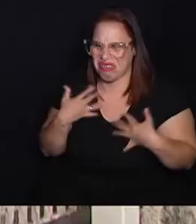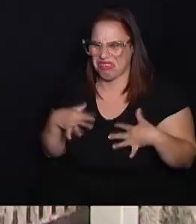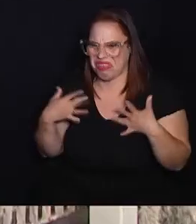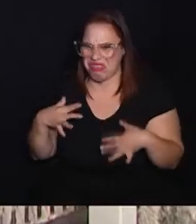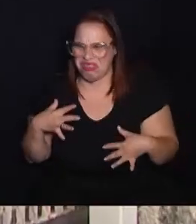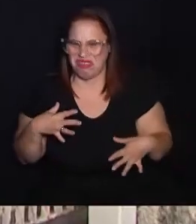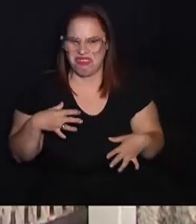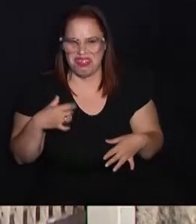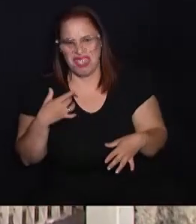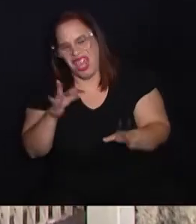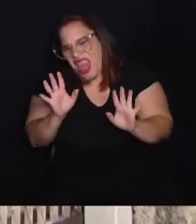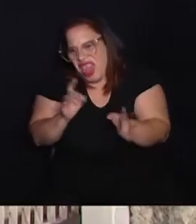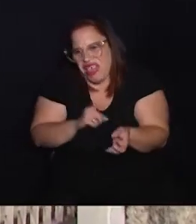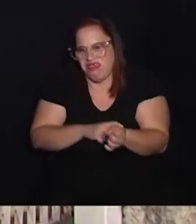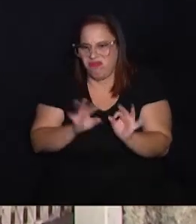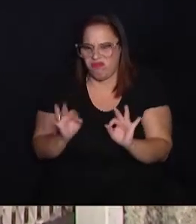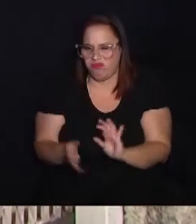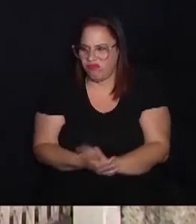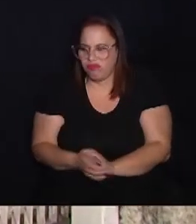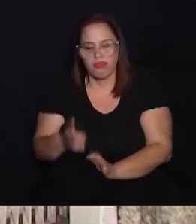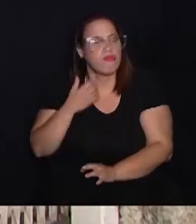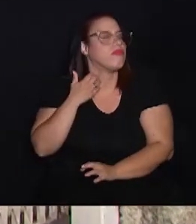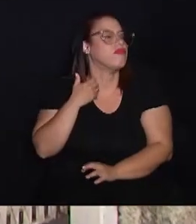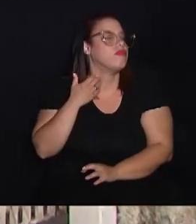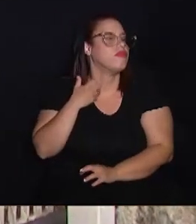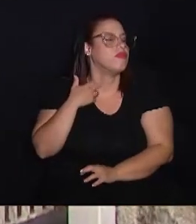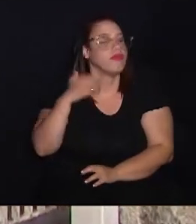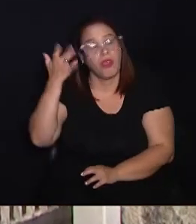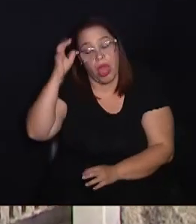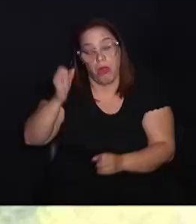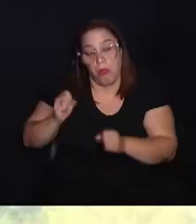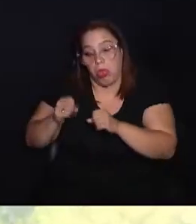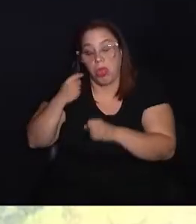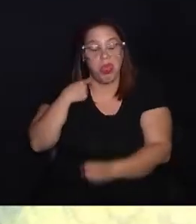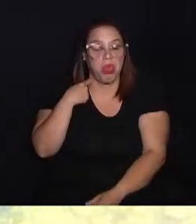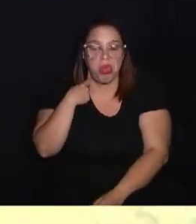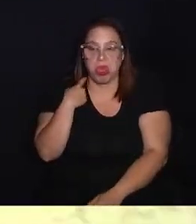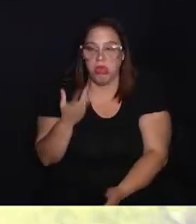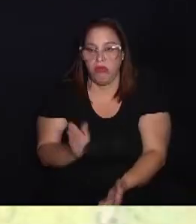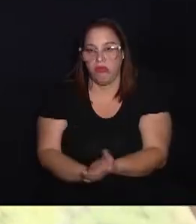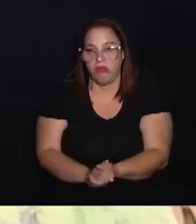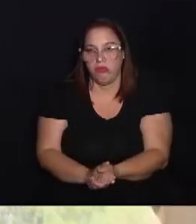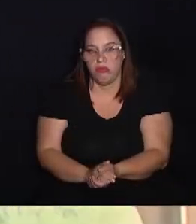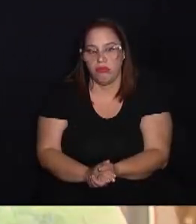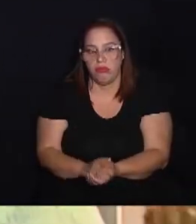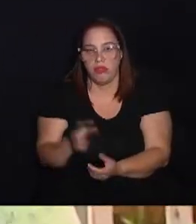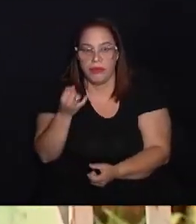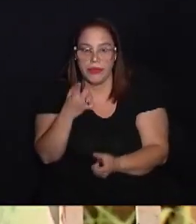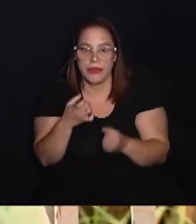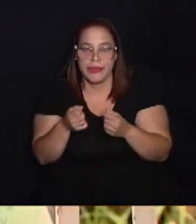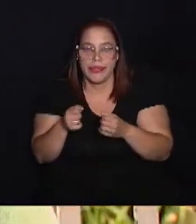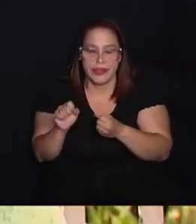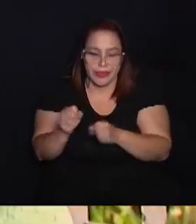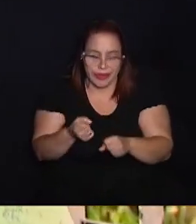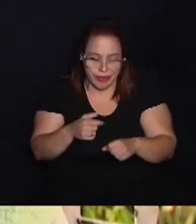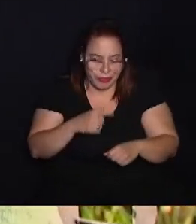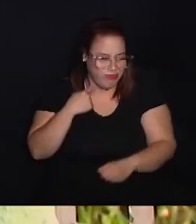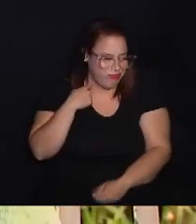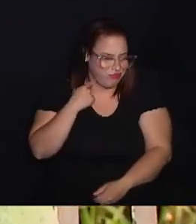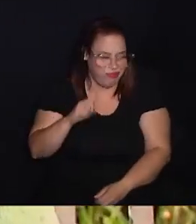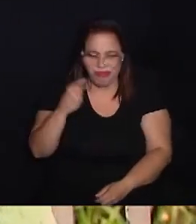têm acompanhado, tem outros projetos tramitando na casa aí que a gente precisa dar atenção, que é preparar Campinas para o próximo